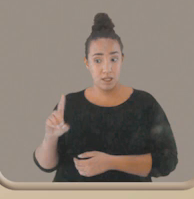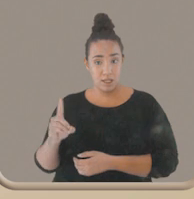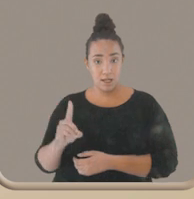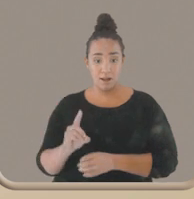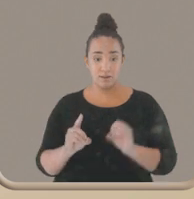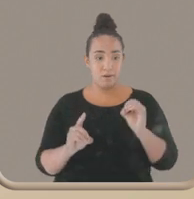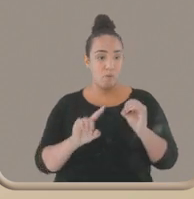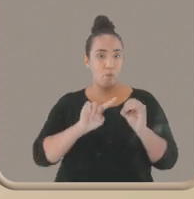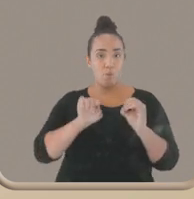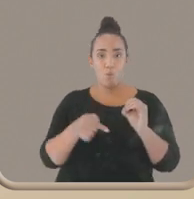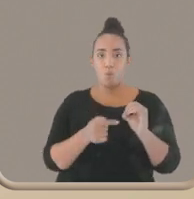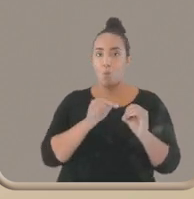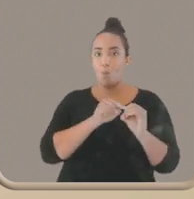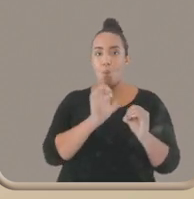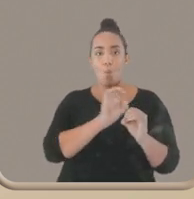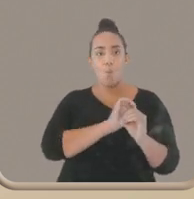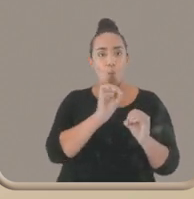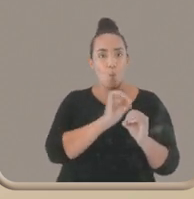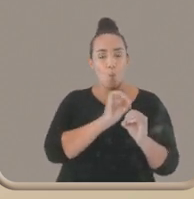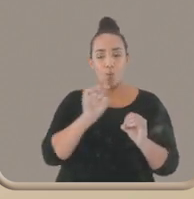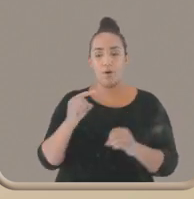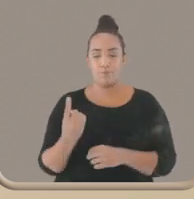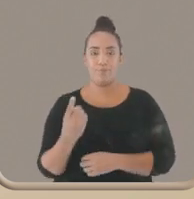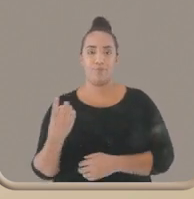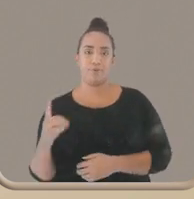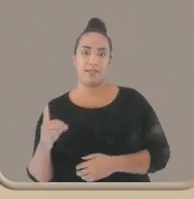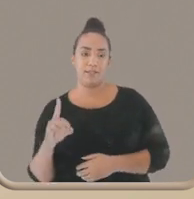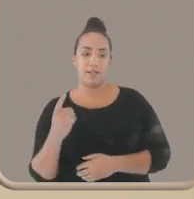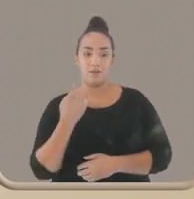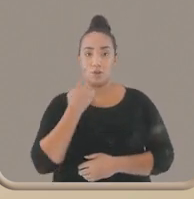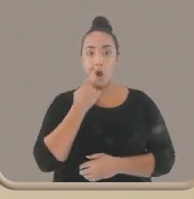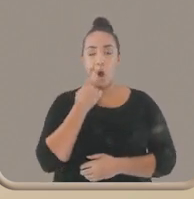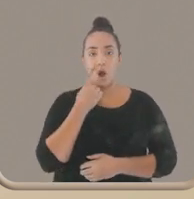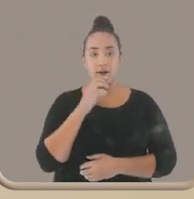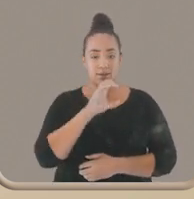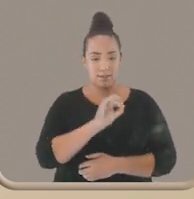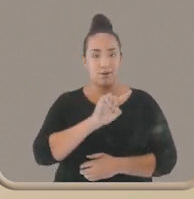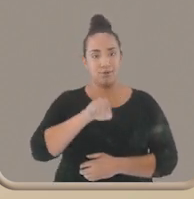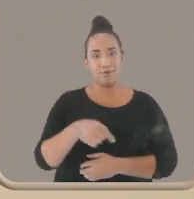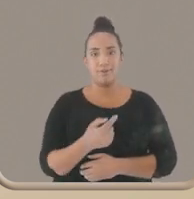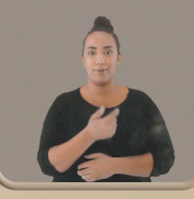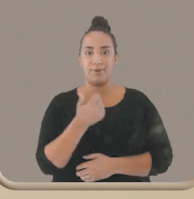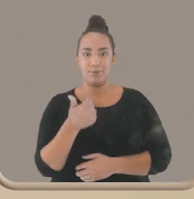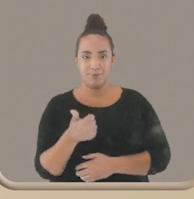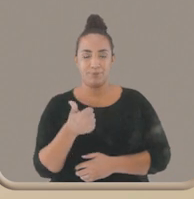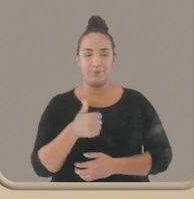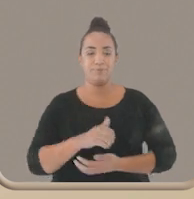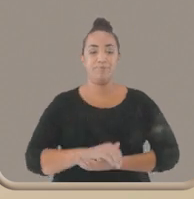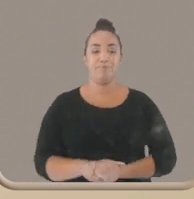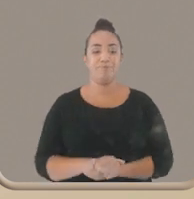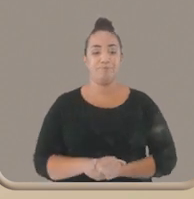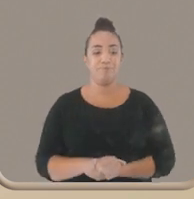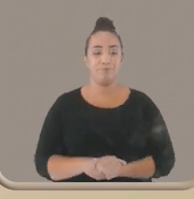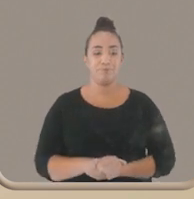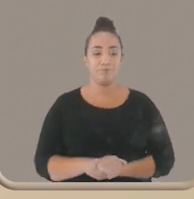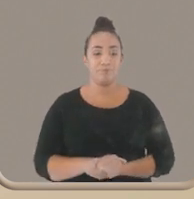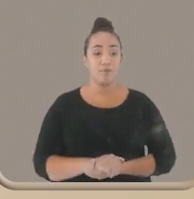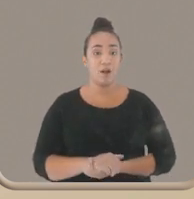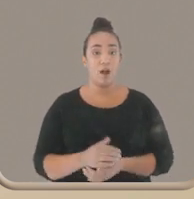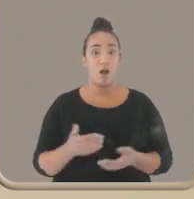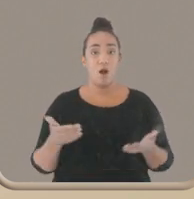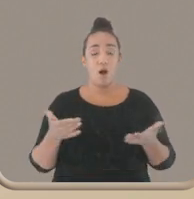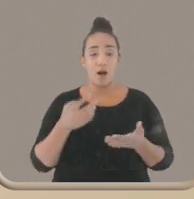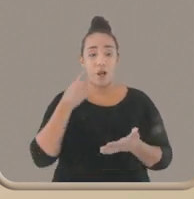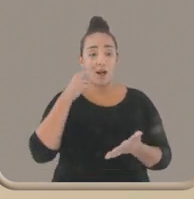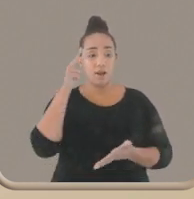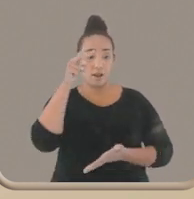parte inteira. Tenho apenas 1/10. Então, ficaria 0,1. Como eu leria?